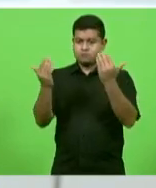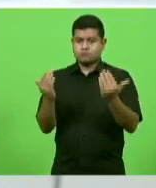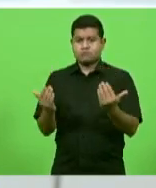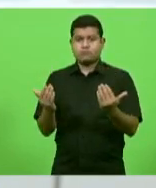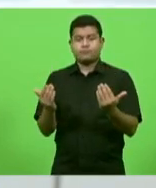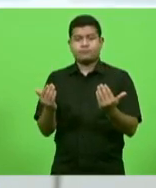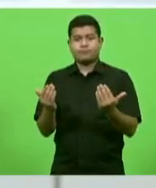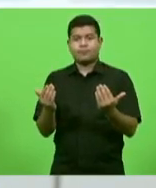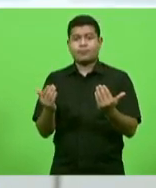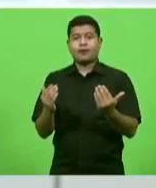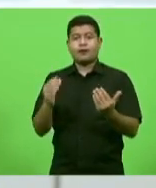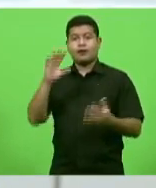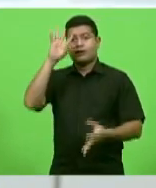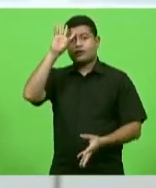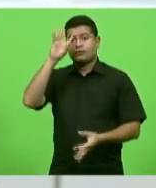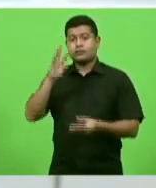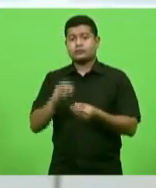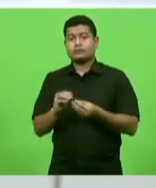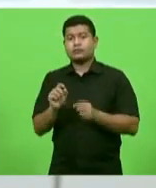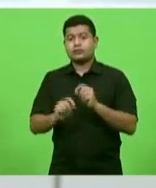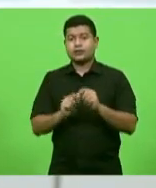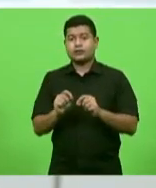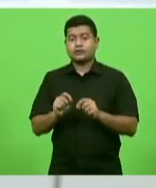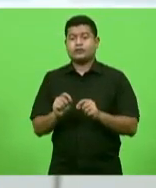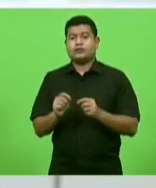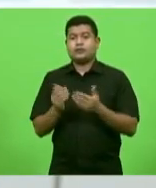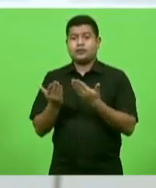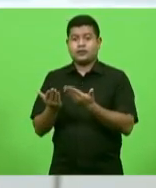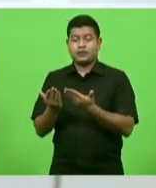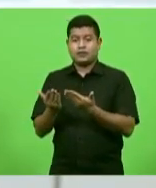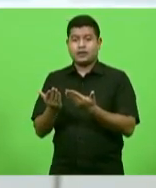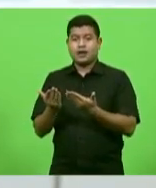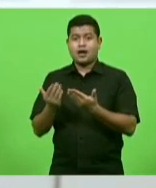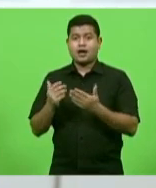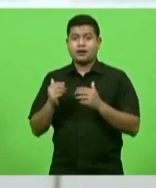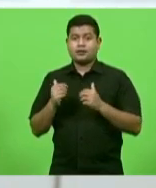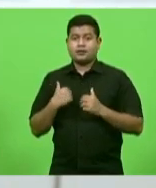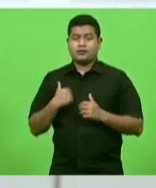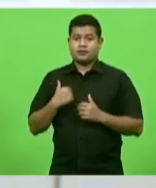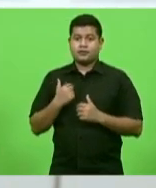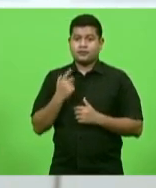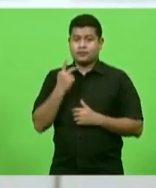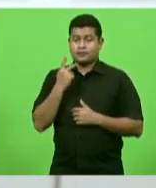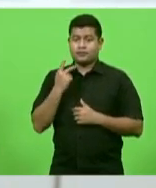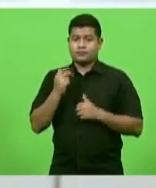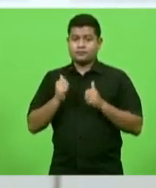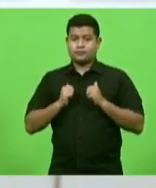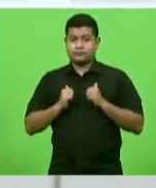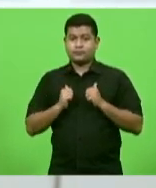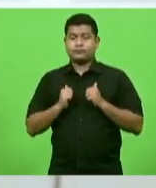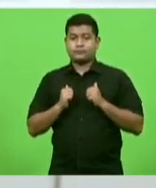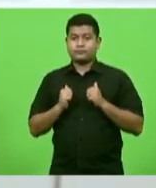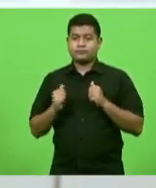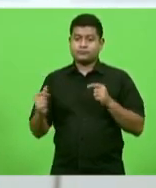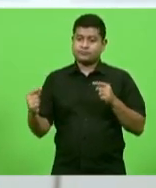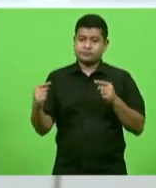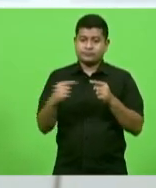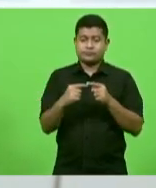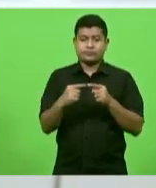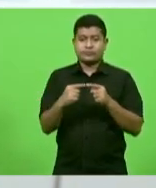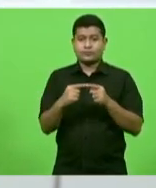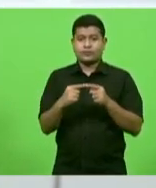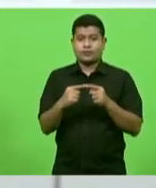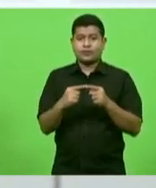peça defensiva conclui-se que o comportamento típico descrito na denúncia está diametralmente